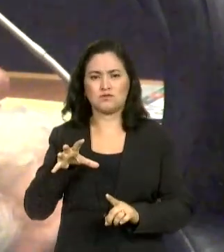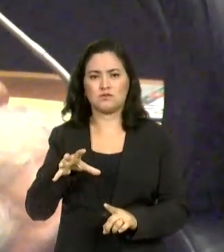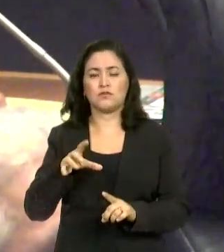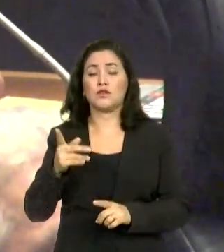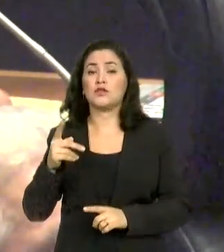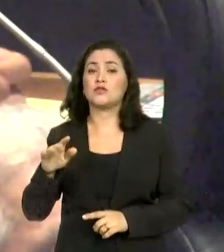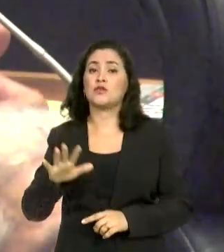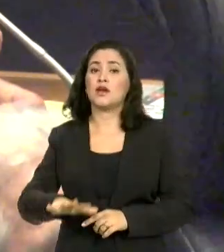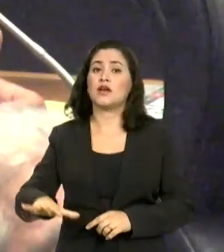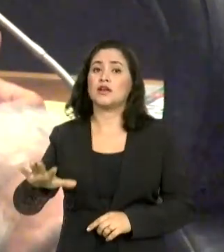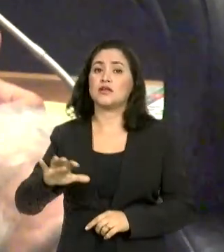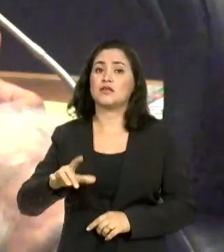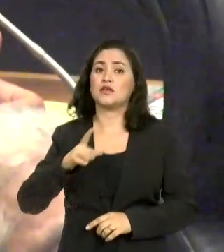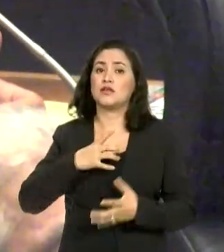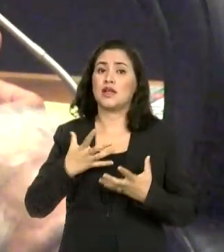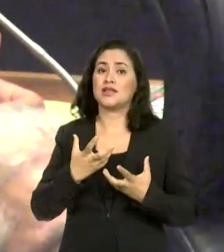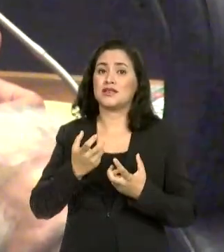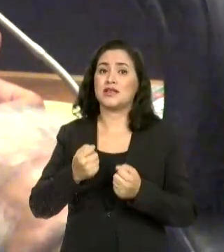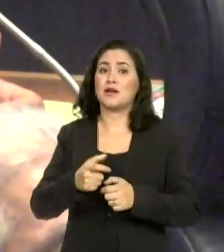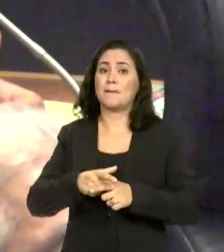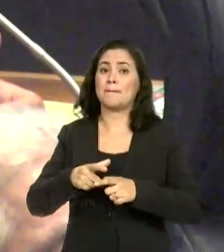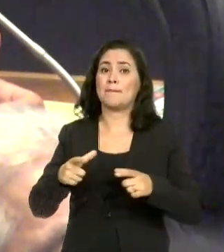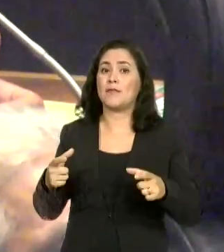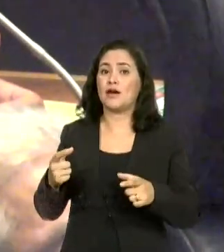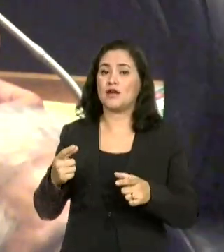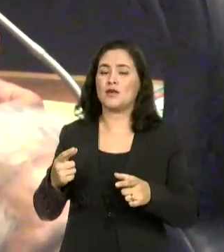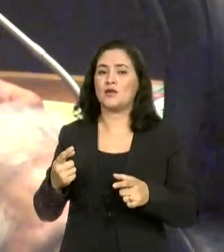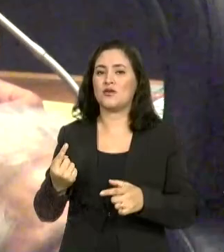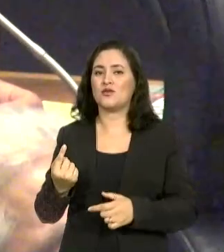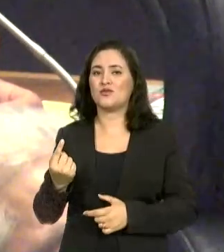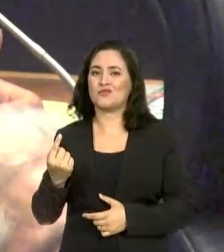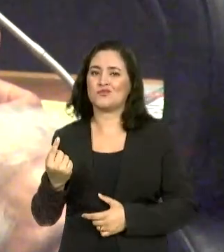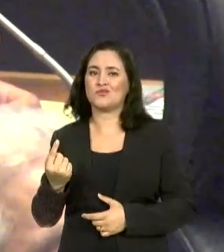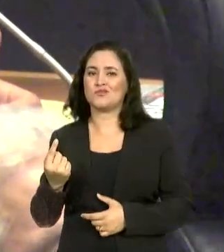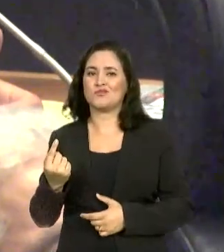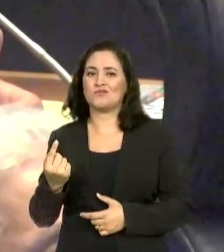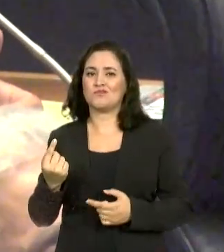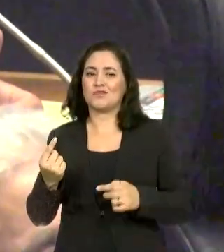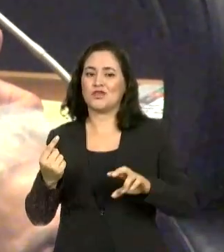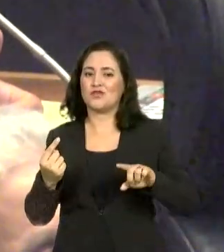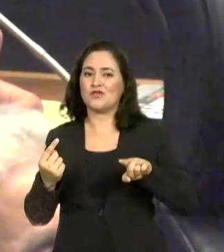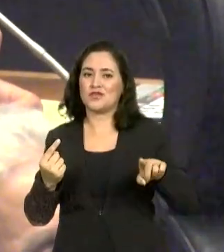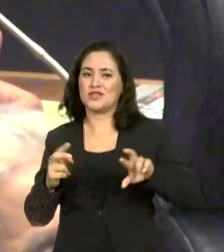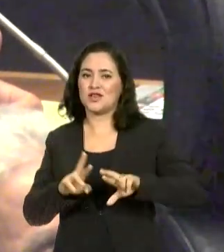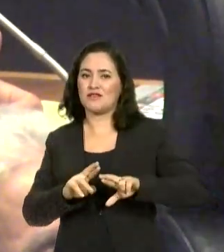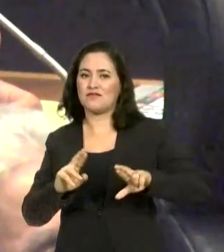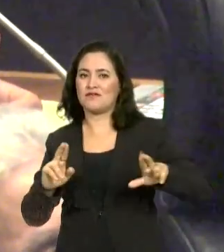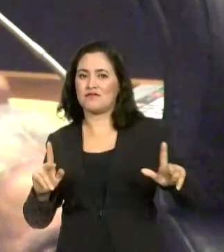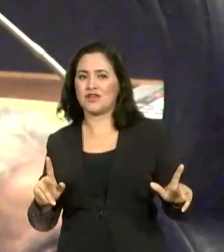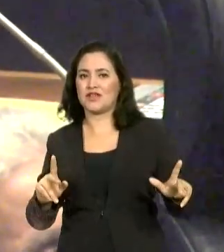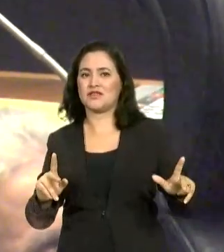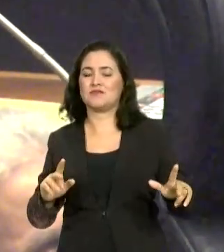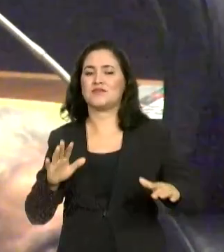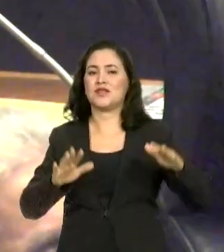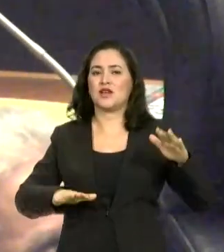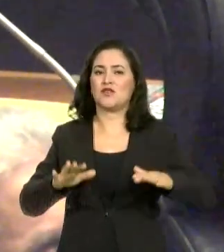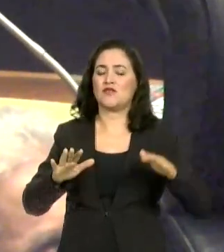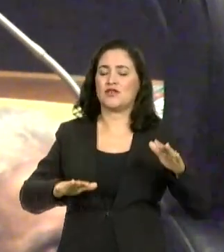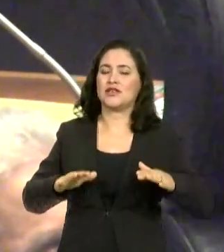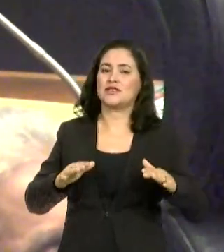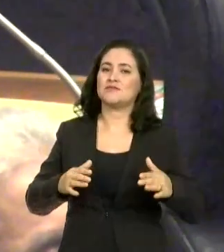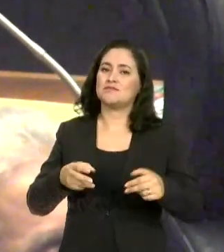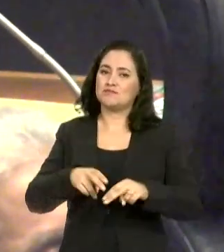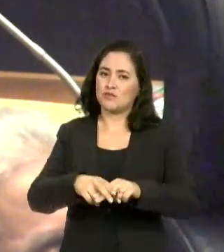uma aceitação maior, por um lado, e talvez isso também deve ter o prejudicado um pouco. Mas